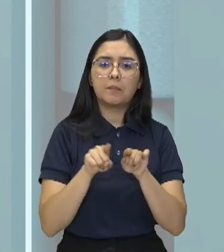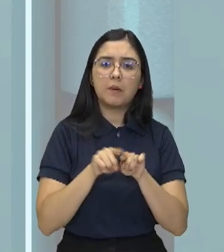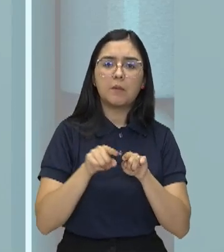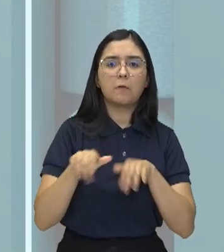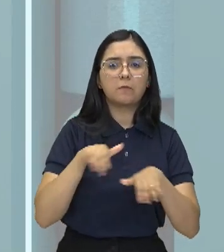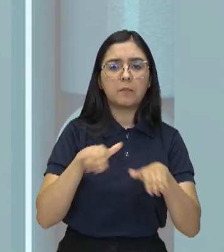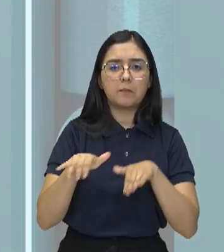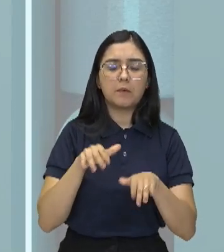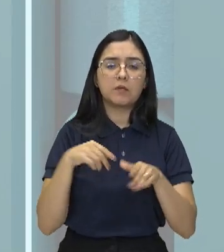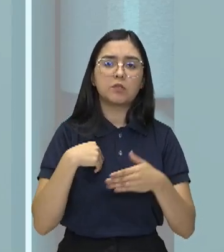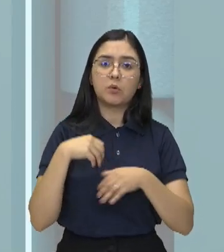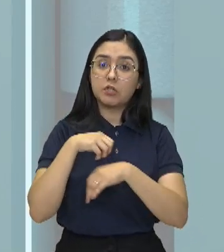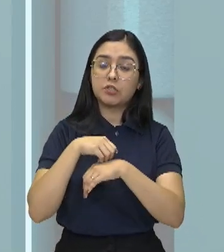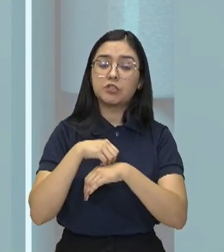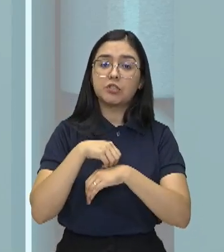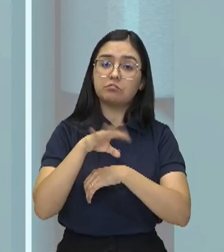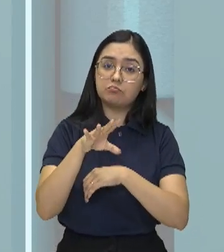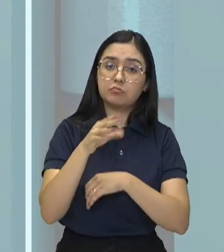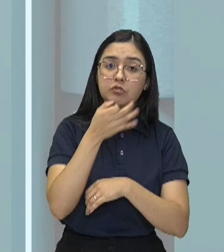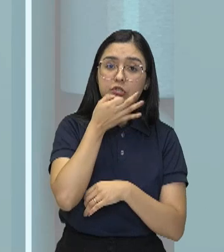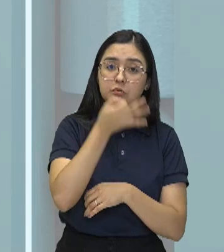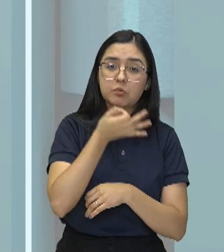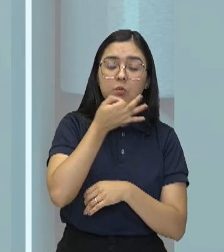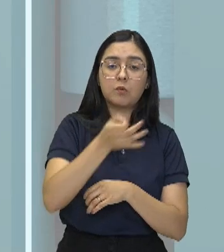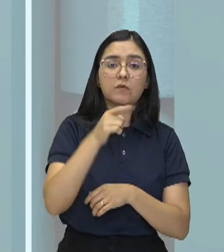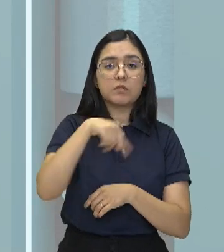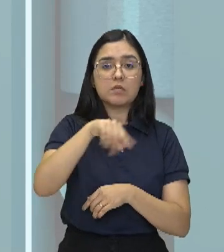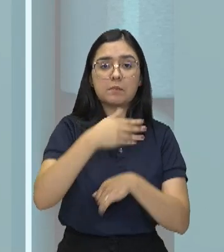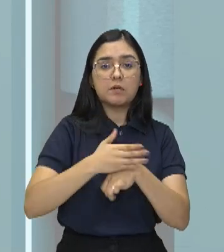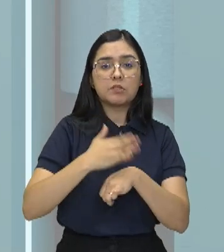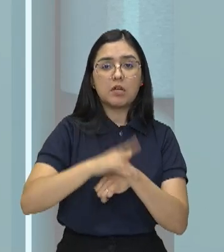indica o xadrez porque, embora